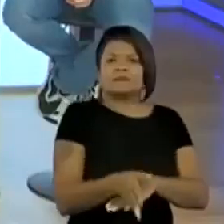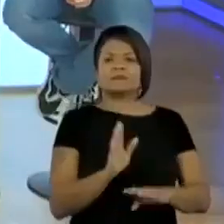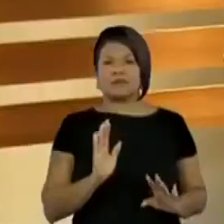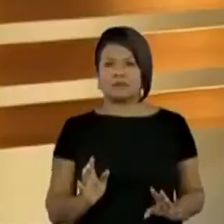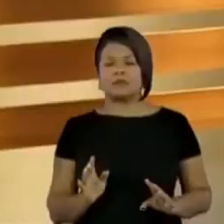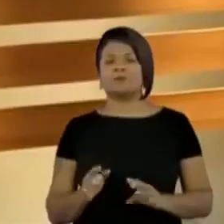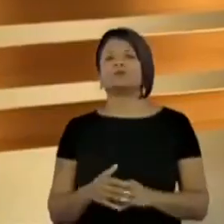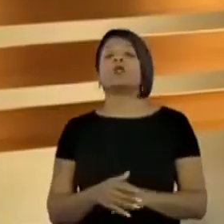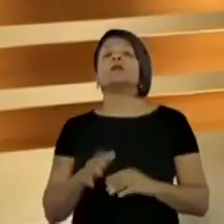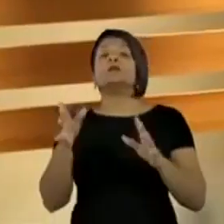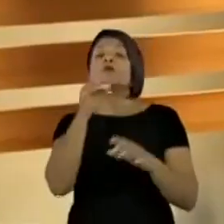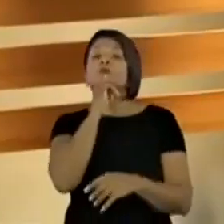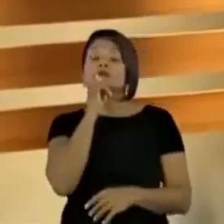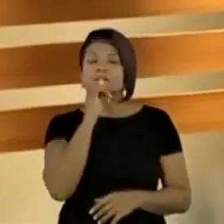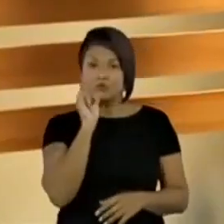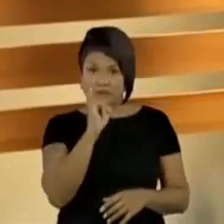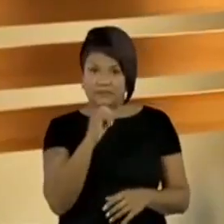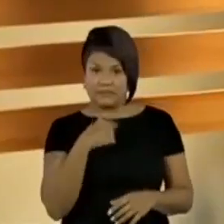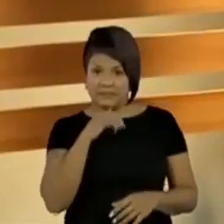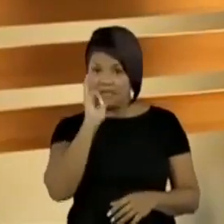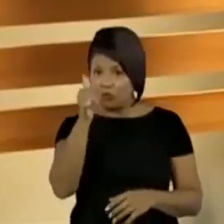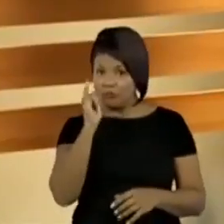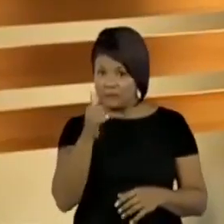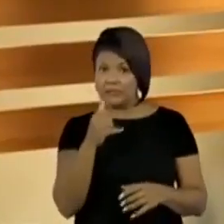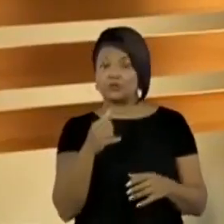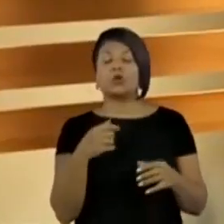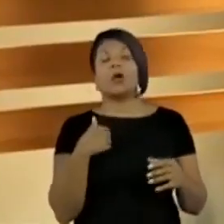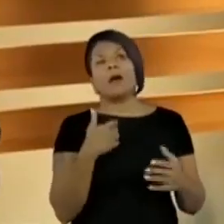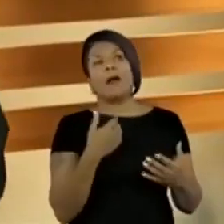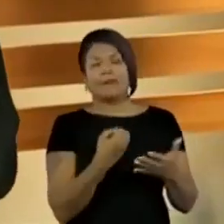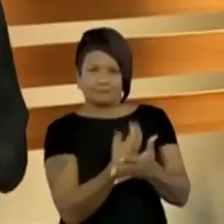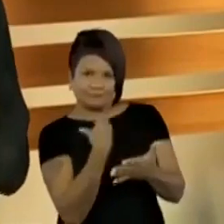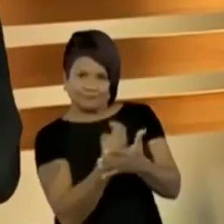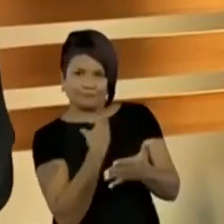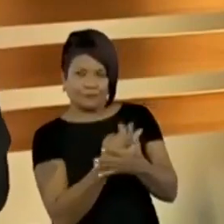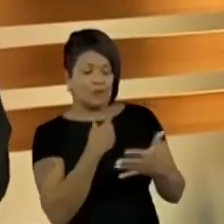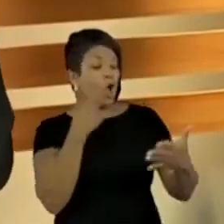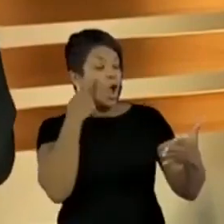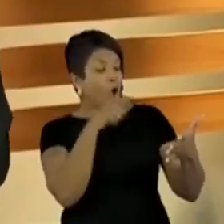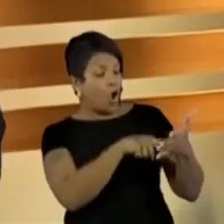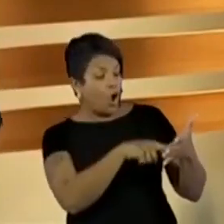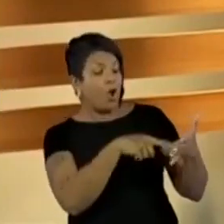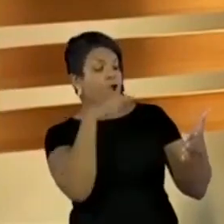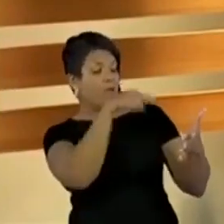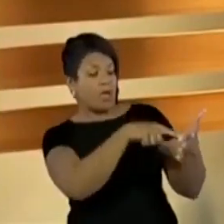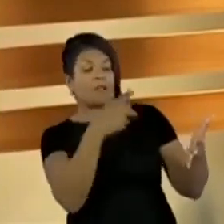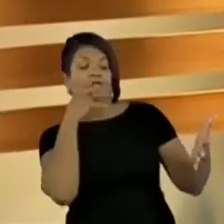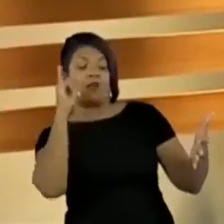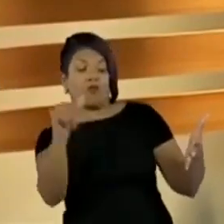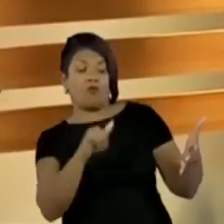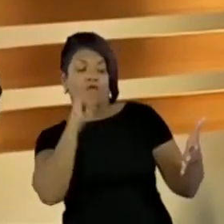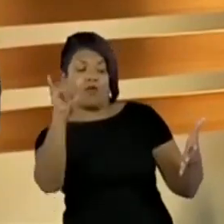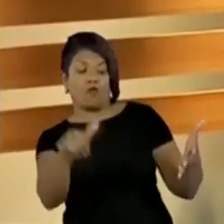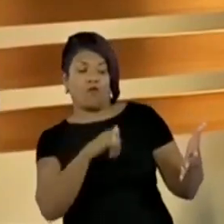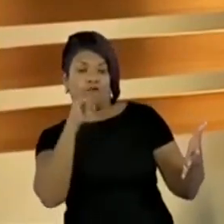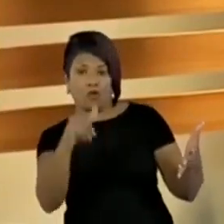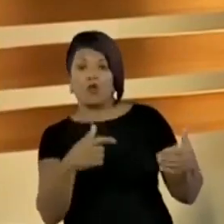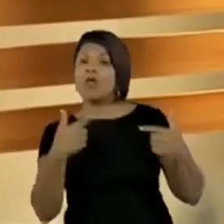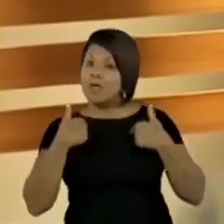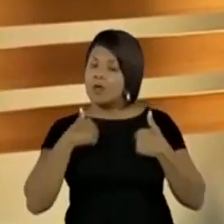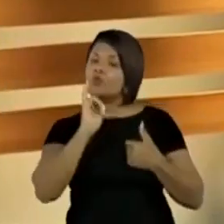exemplo, se agora eu fosse contar o que está acontecendo lá no chat para vocês, olha, fulano falou isso, falou aquilo, eu estou narrando, eu